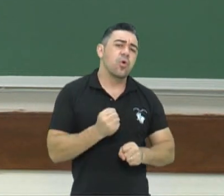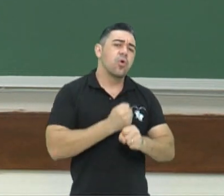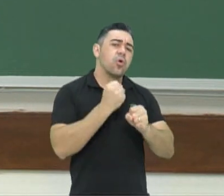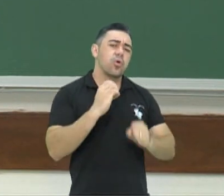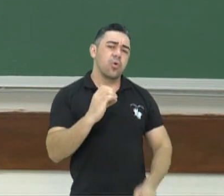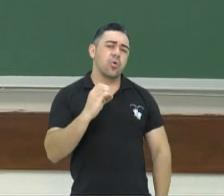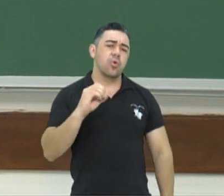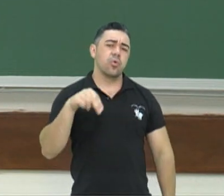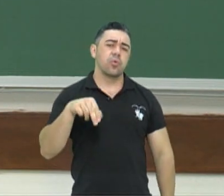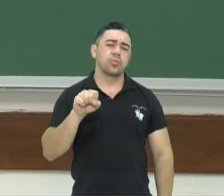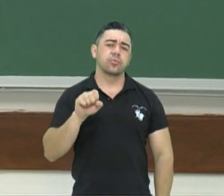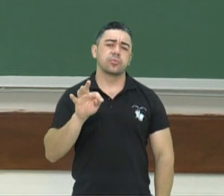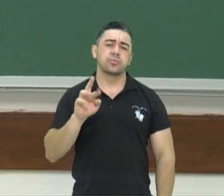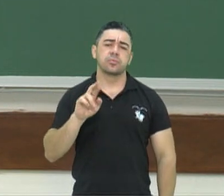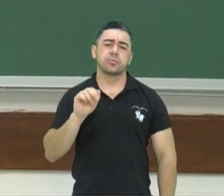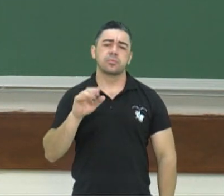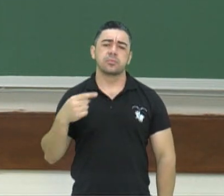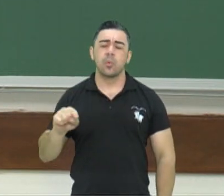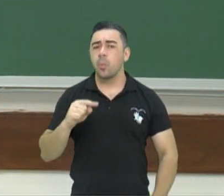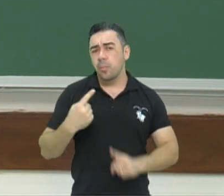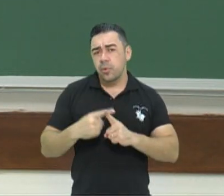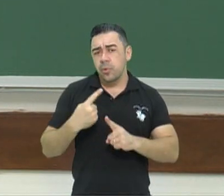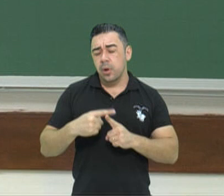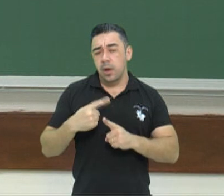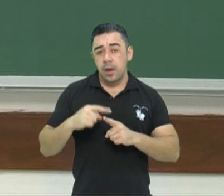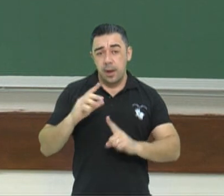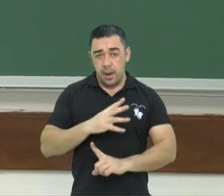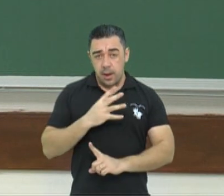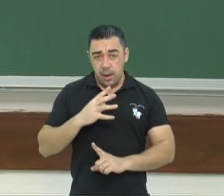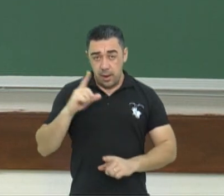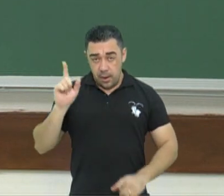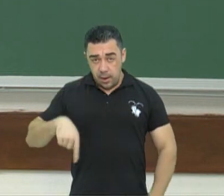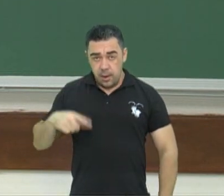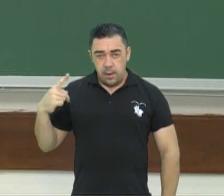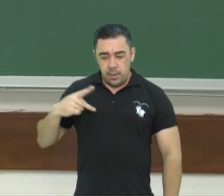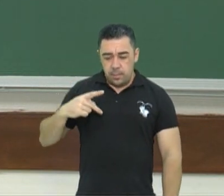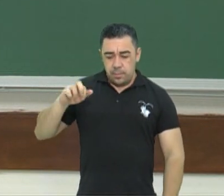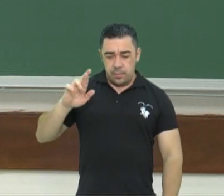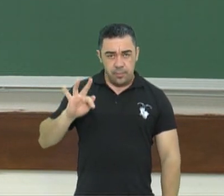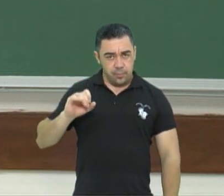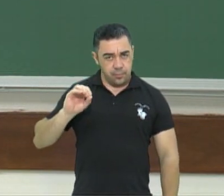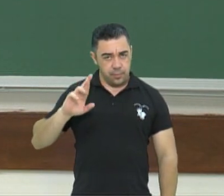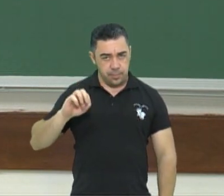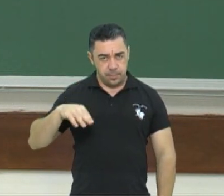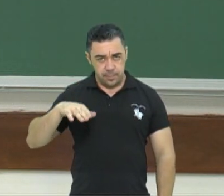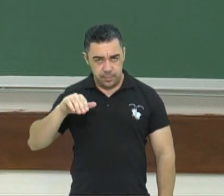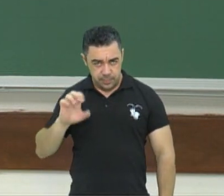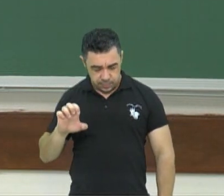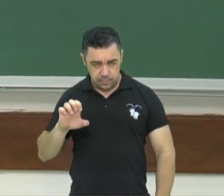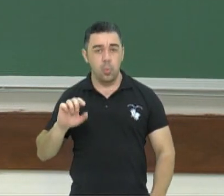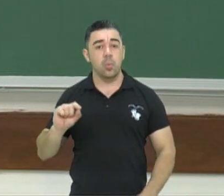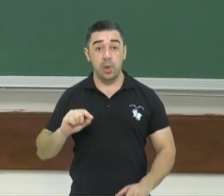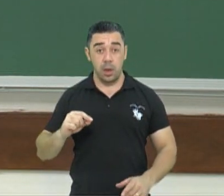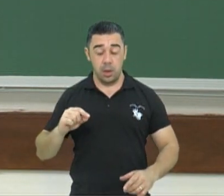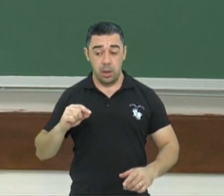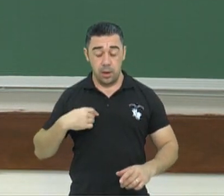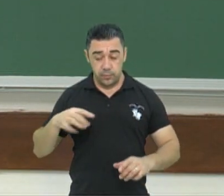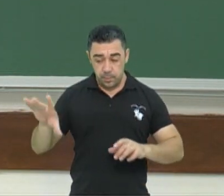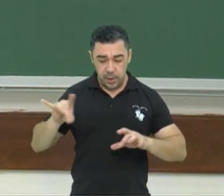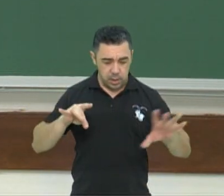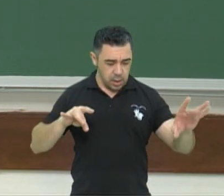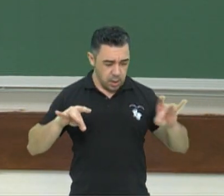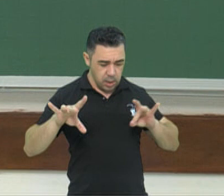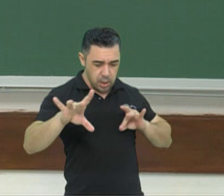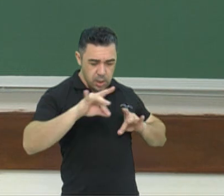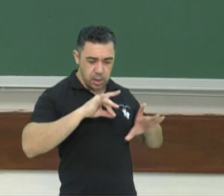construção? A performance ela vai trazendo elementos para você e você vai pegando esses elementos e você vai